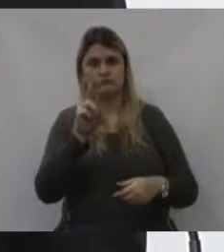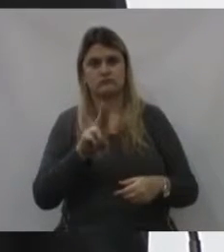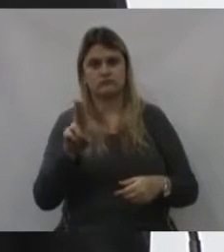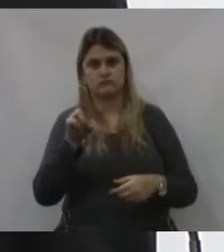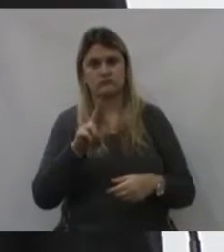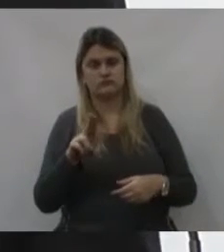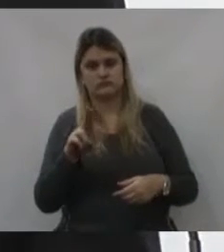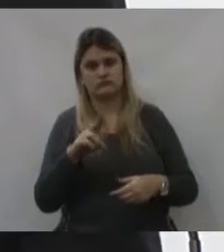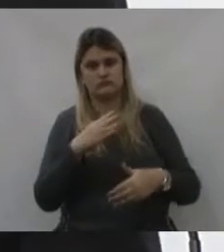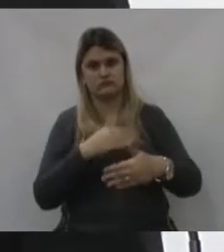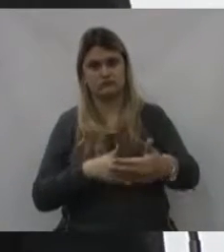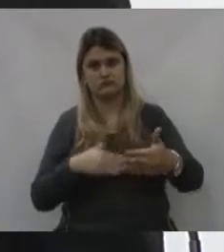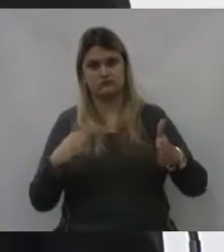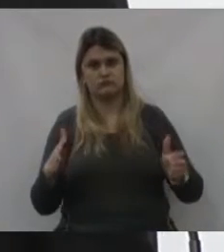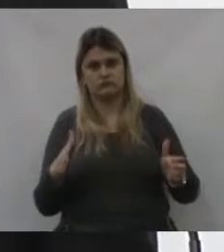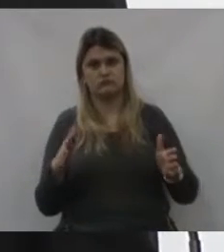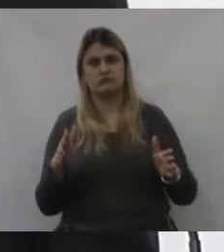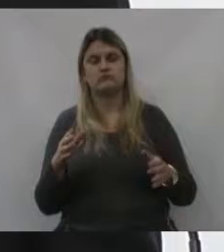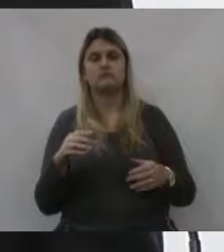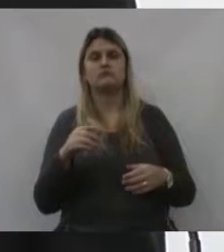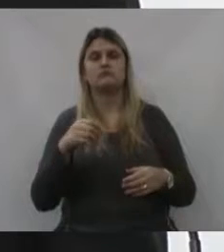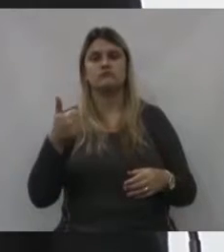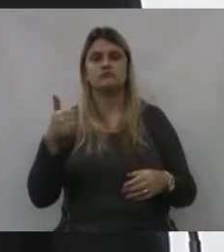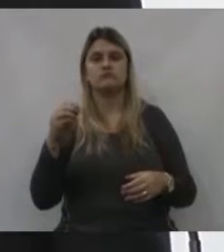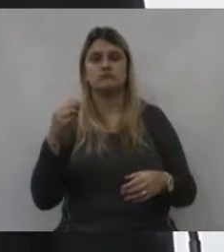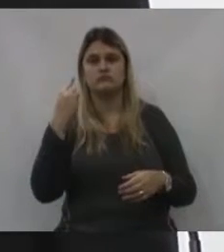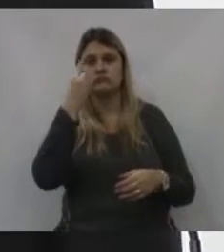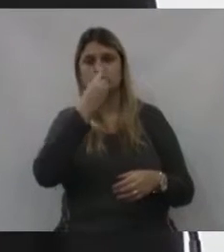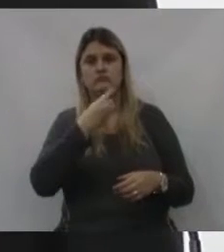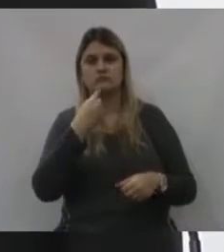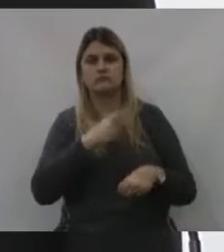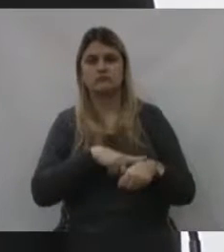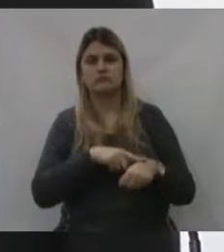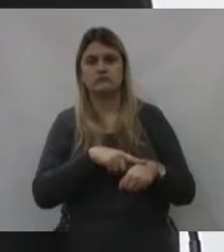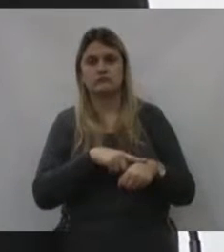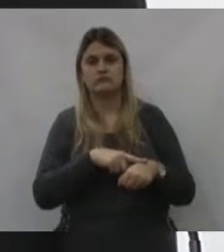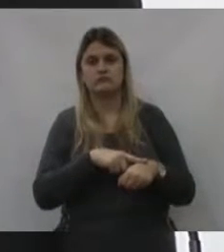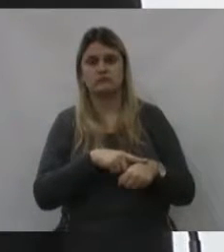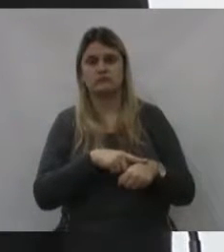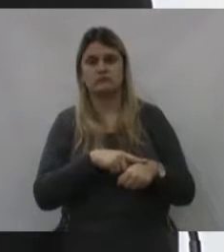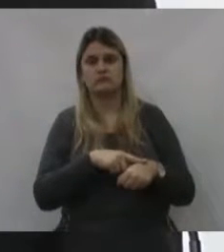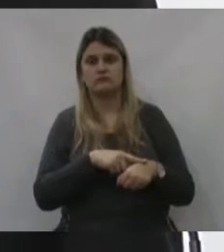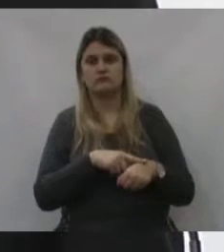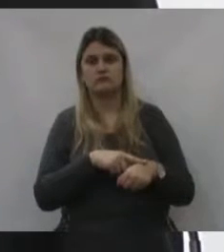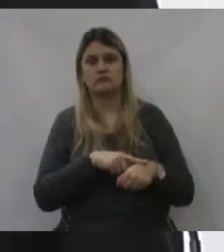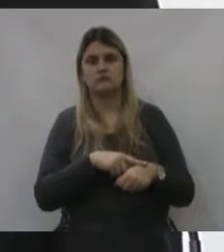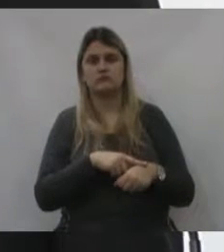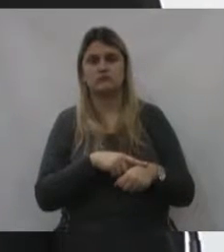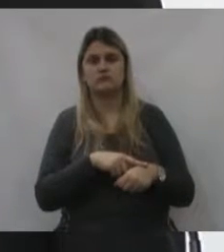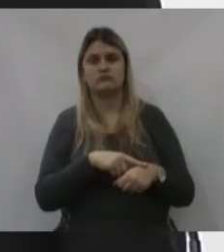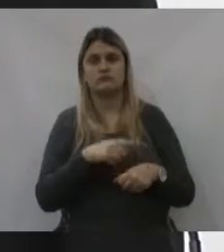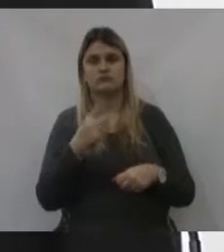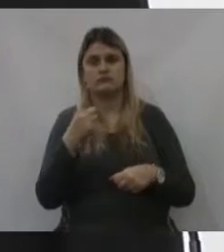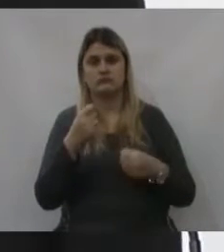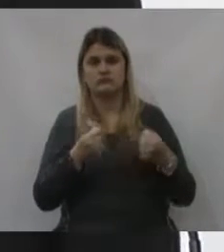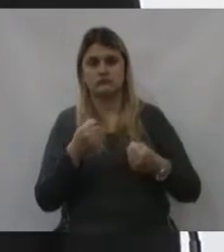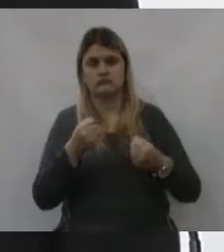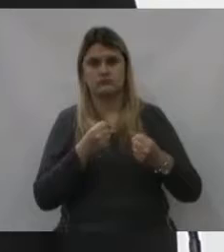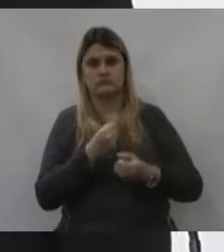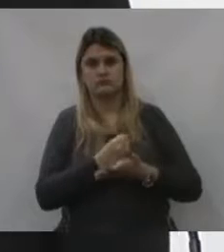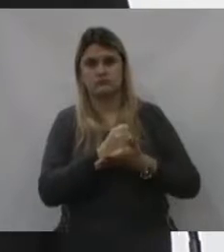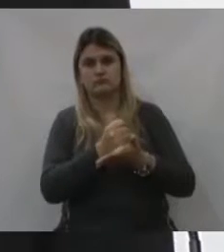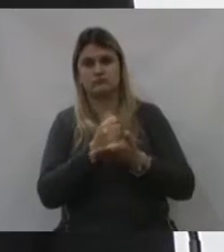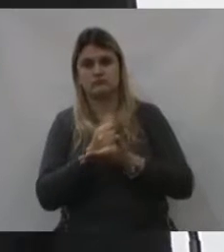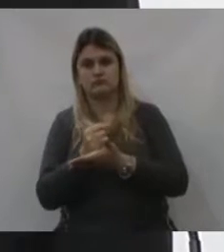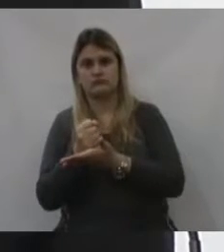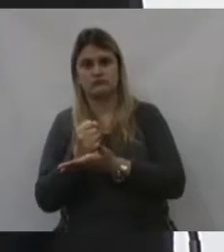são utilizadas lá em Toledo também, é uma caixa térmica que em 10 horas de tempo ela perde 1 grau só de calor. Então, com uma van,